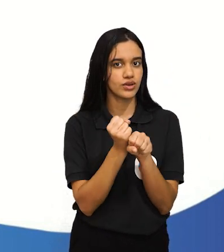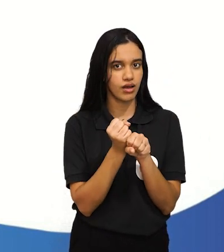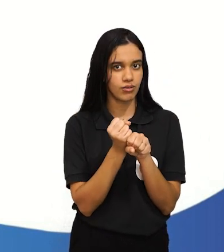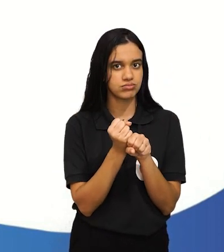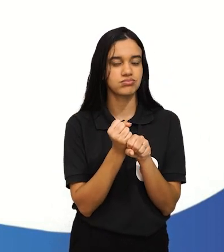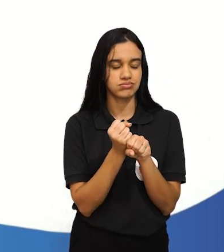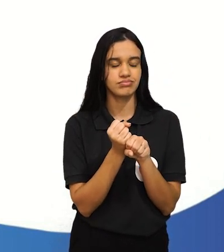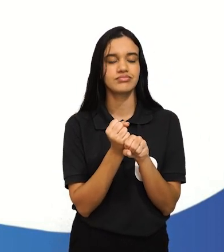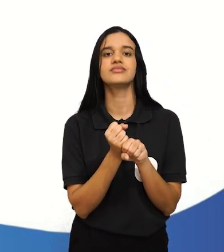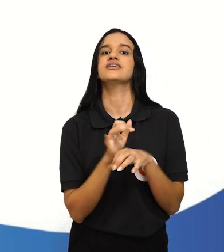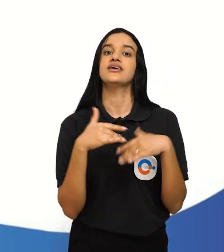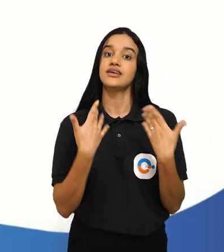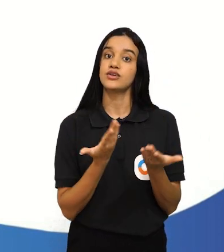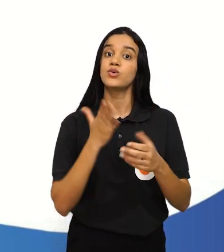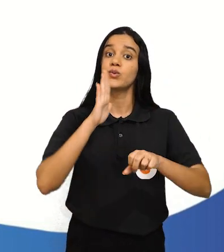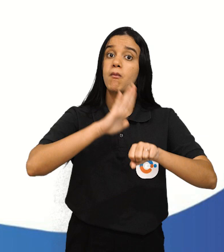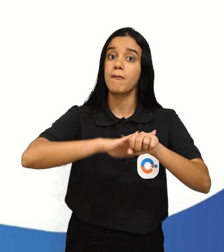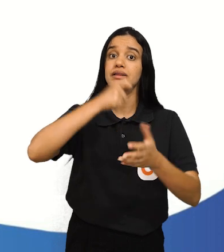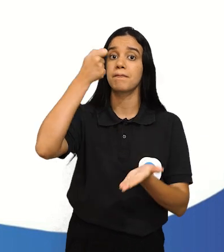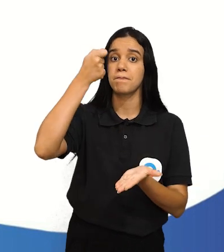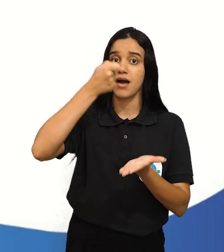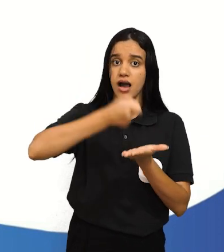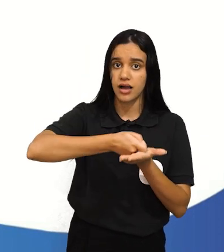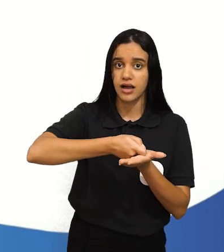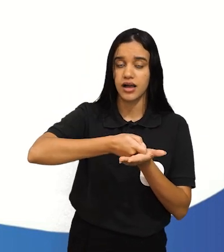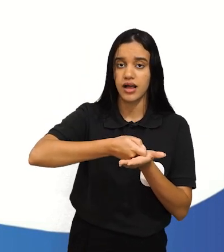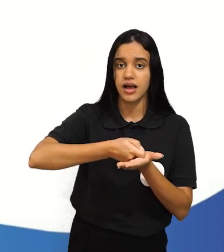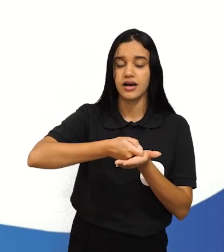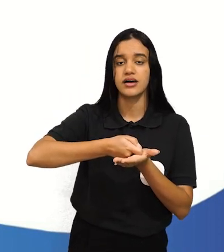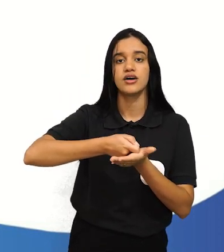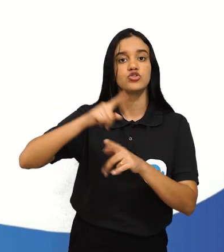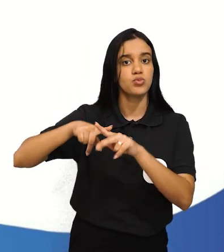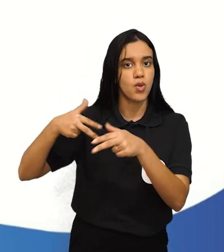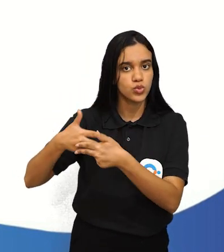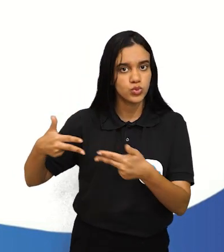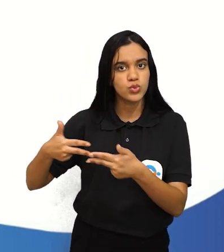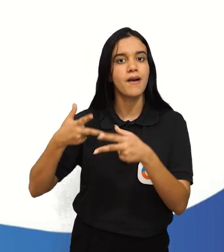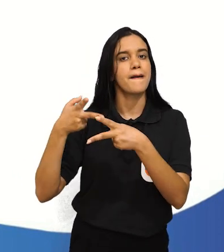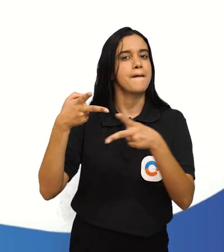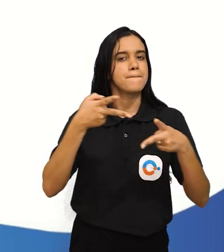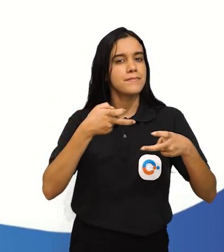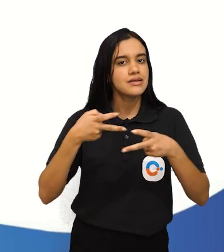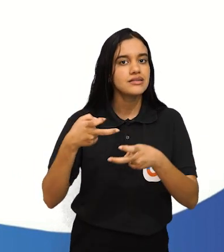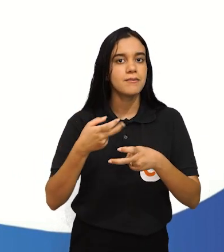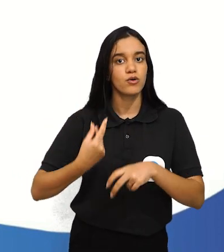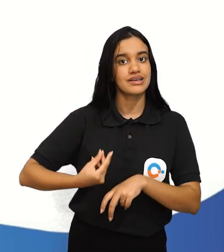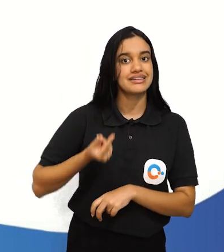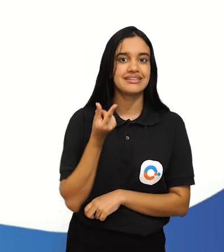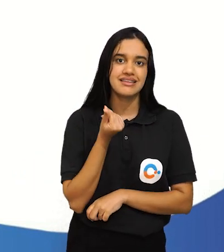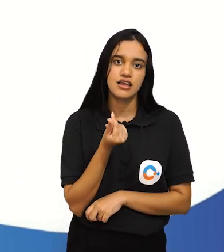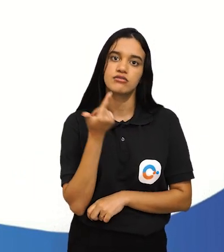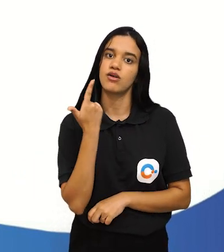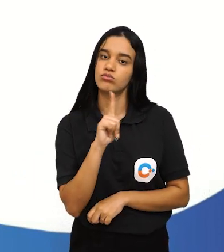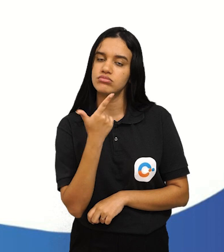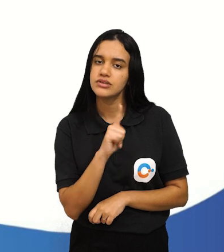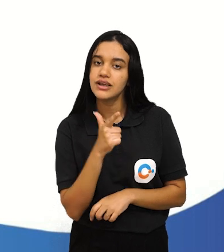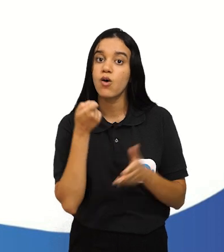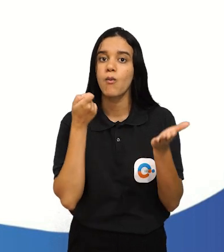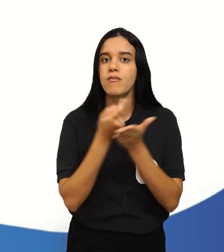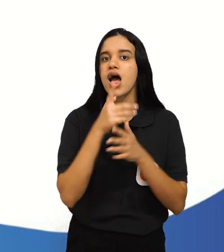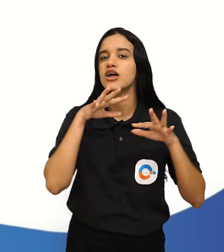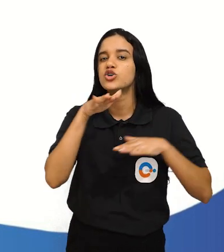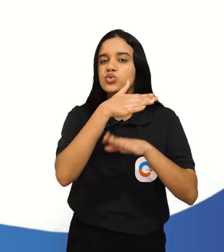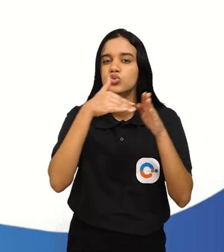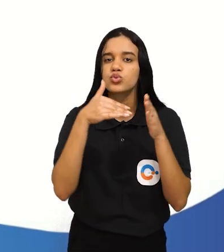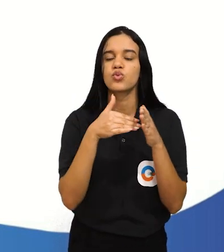compra na hora de pagar conta tá ele percebeu que não tinha dinheiro para levar todos os produtos e resolveu